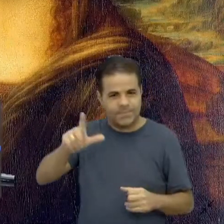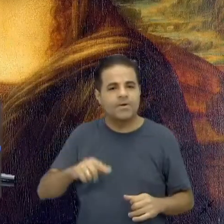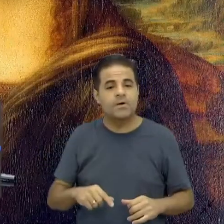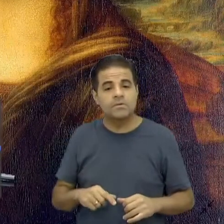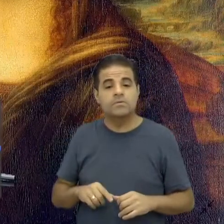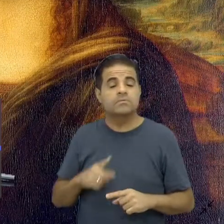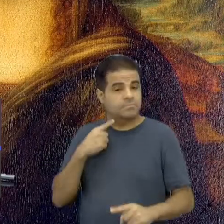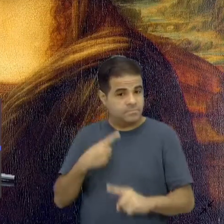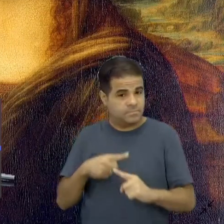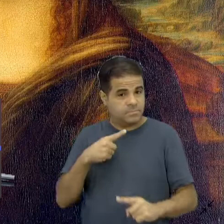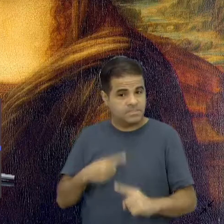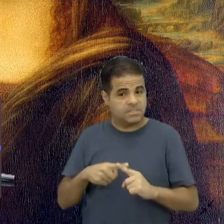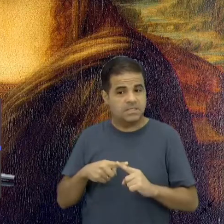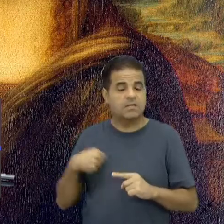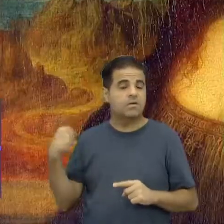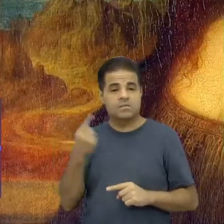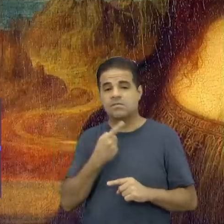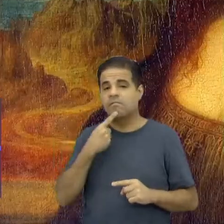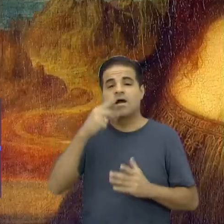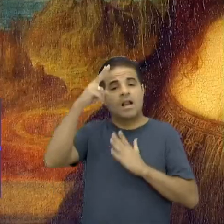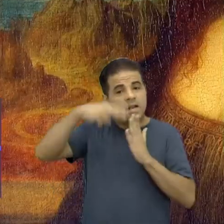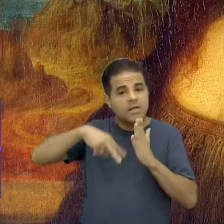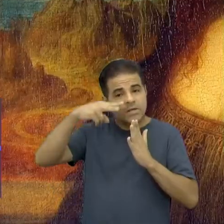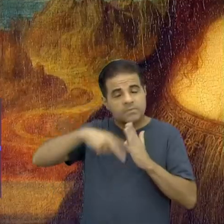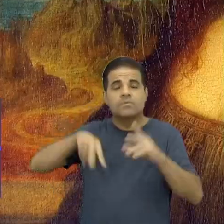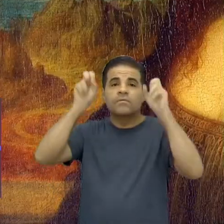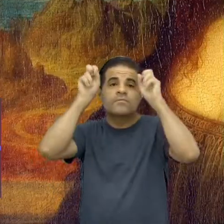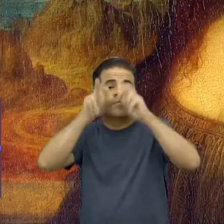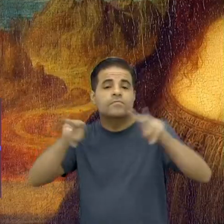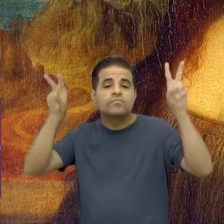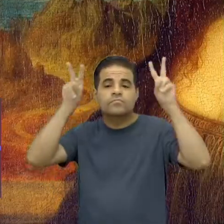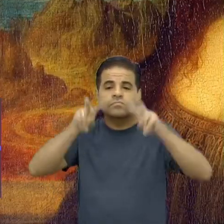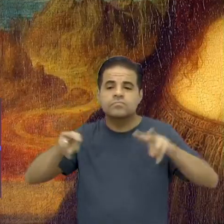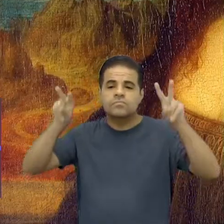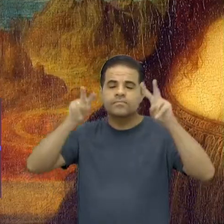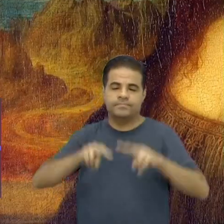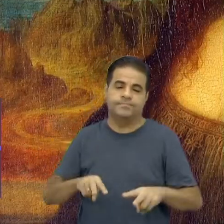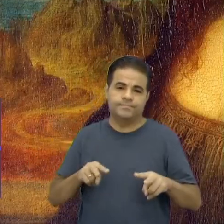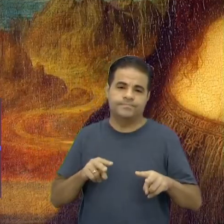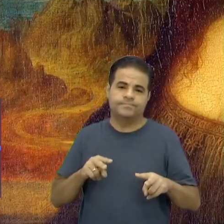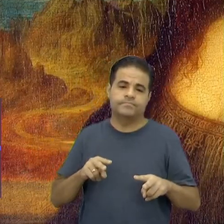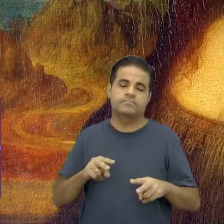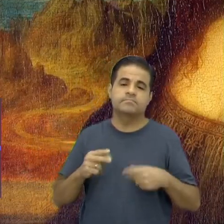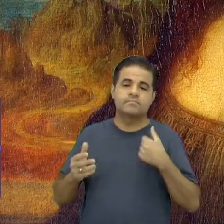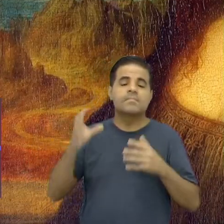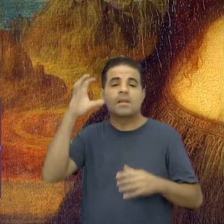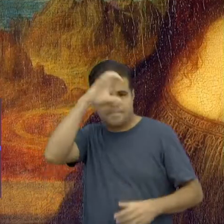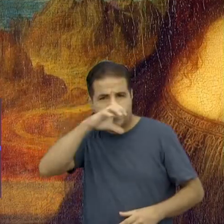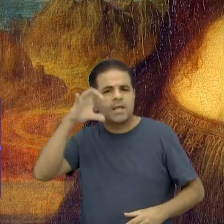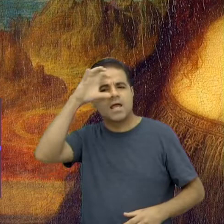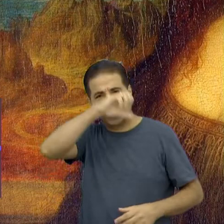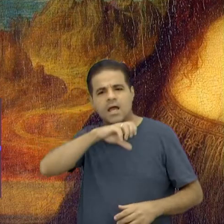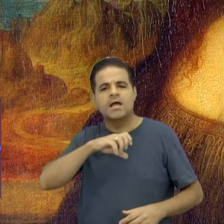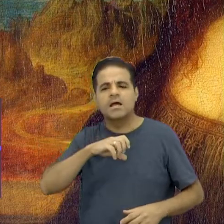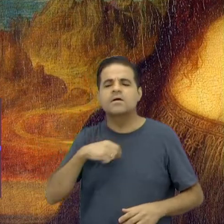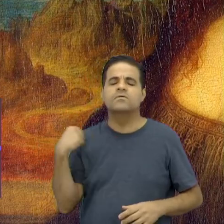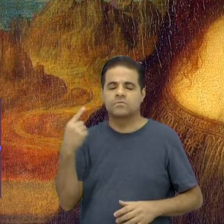importante. até porque a gente falou muito de leitura visual, porque a gente está brincando aqui, né? Aprendendo um pouco mais sobre